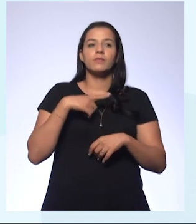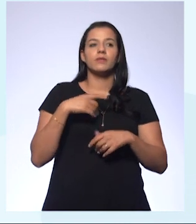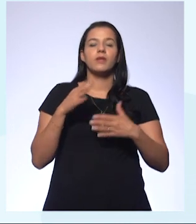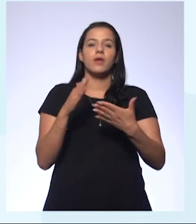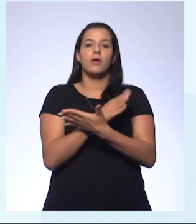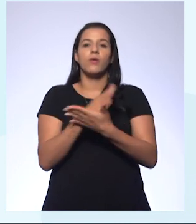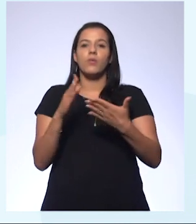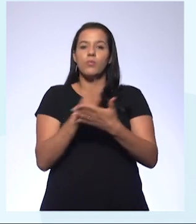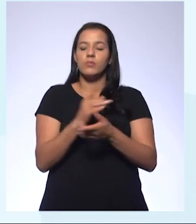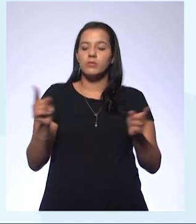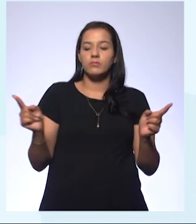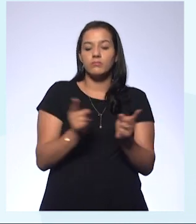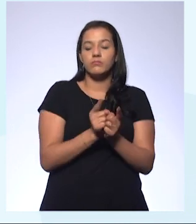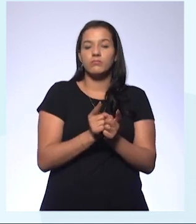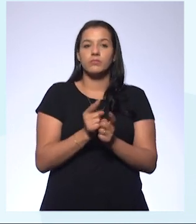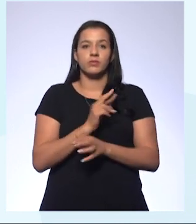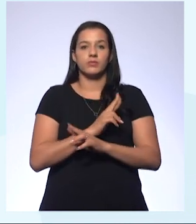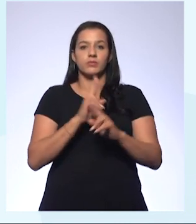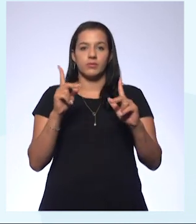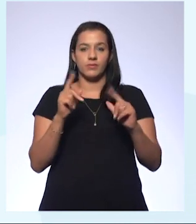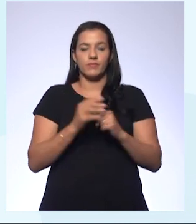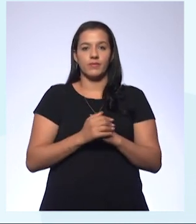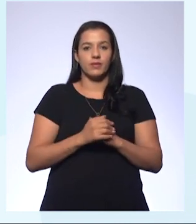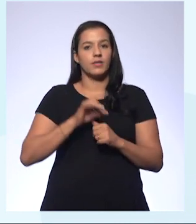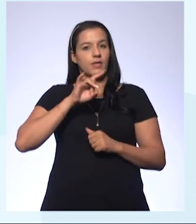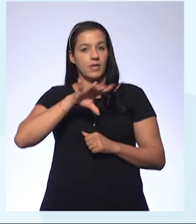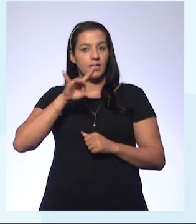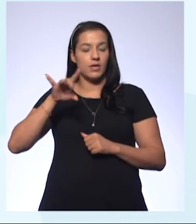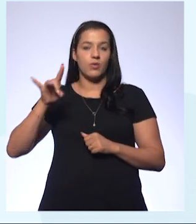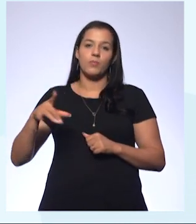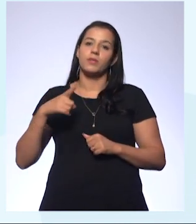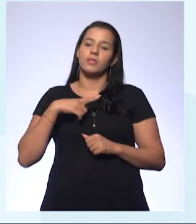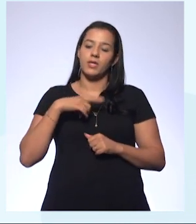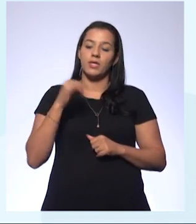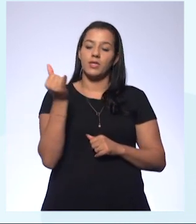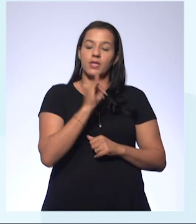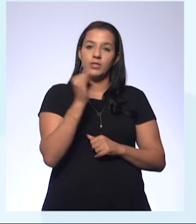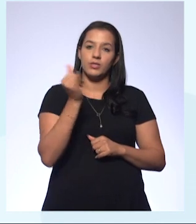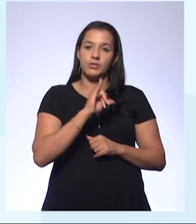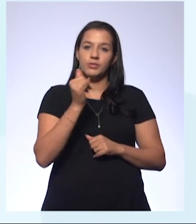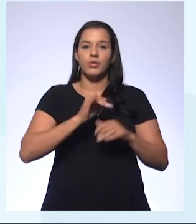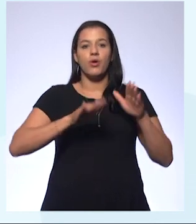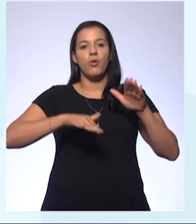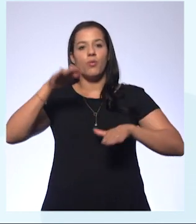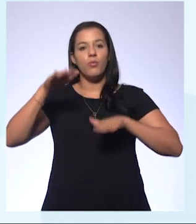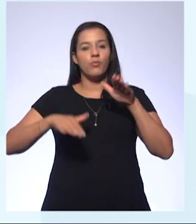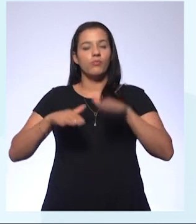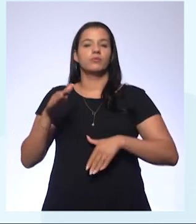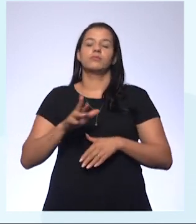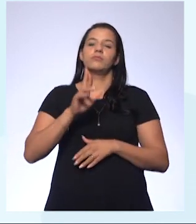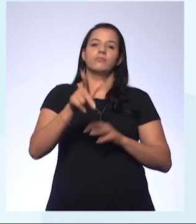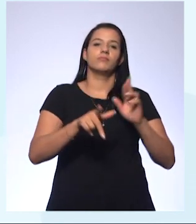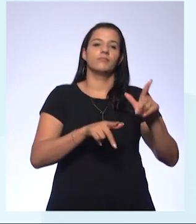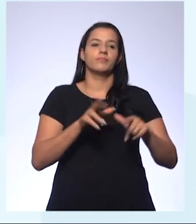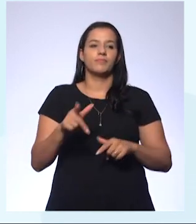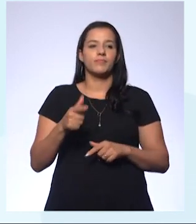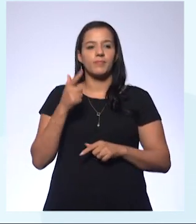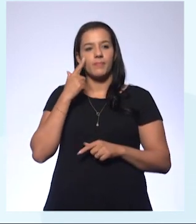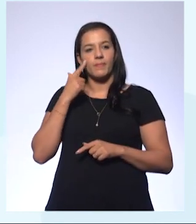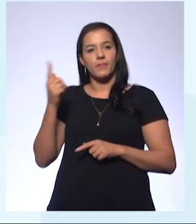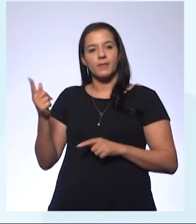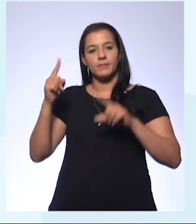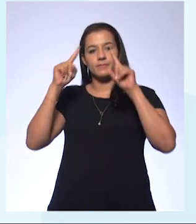diferentes? Porque cada elemento químico tem a sua configuração eletrônica. Então, de acordo com isso, ele vai ter maior ou menor